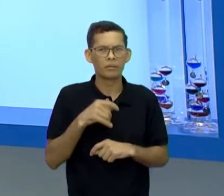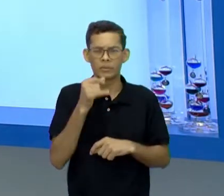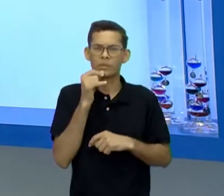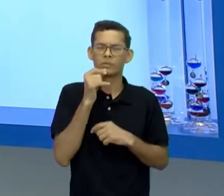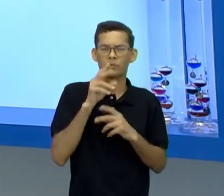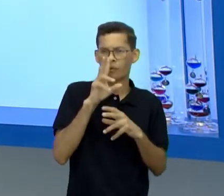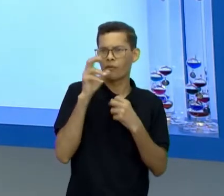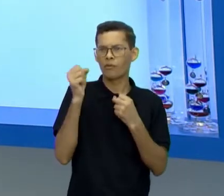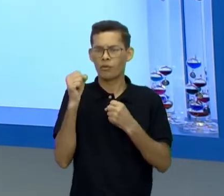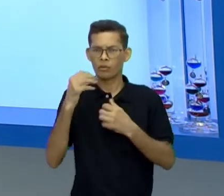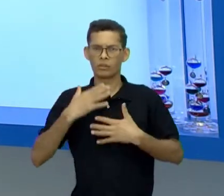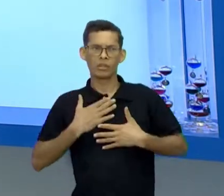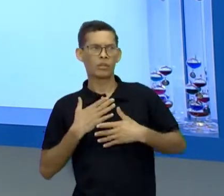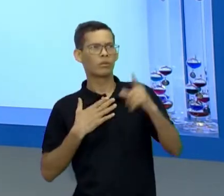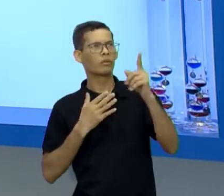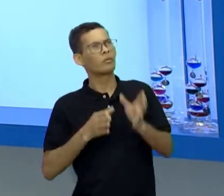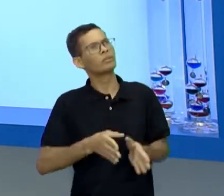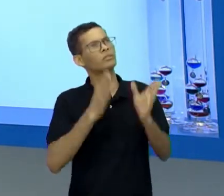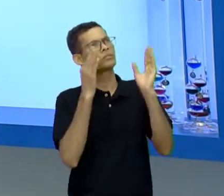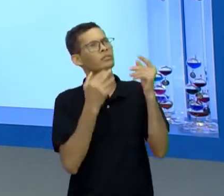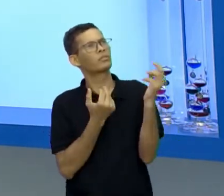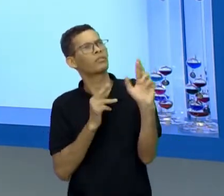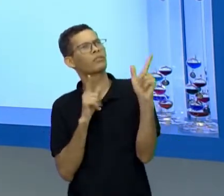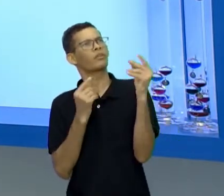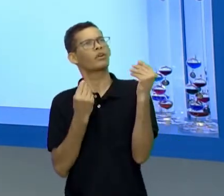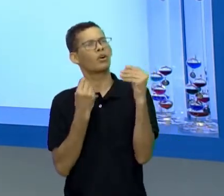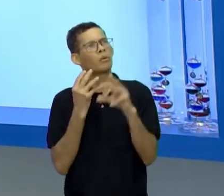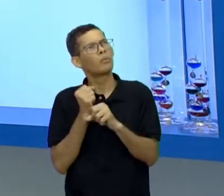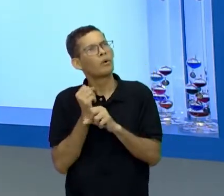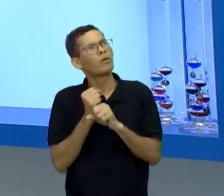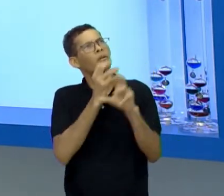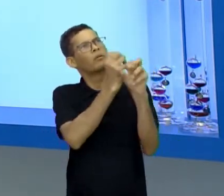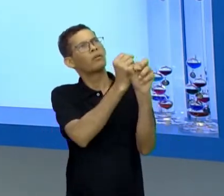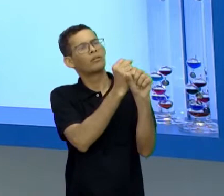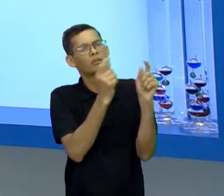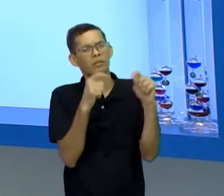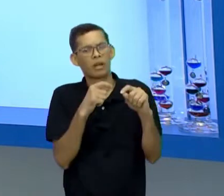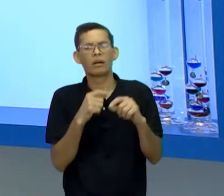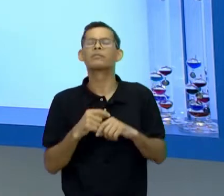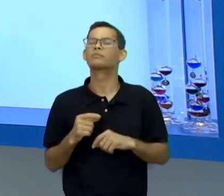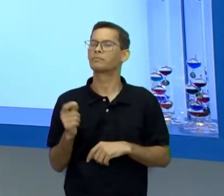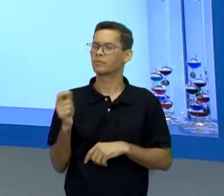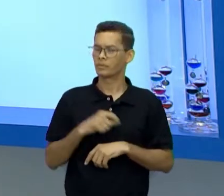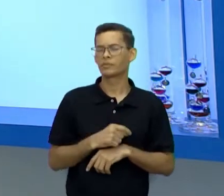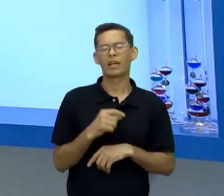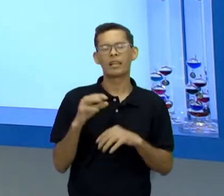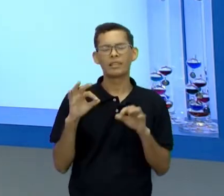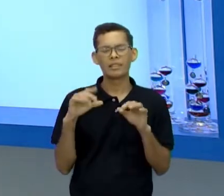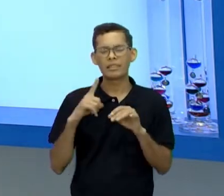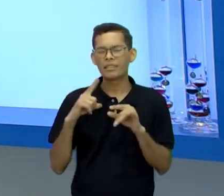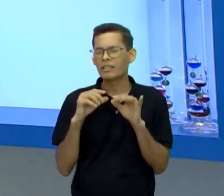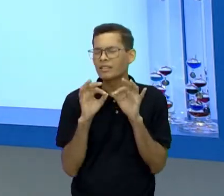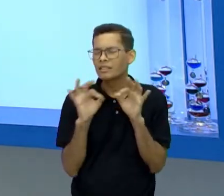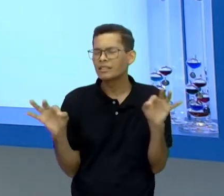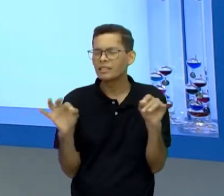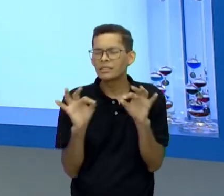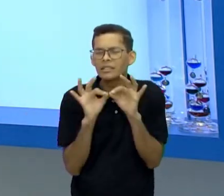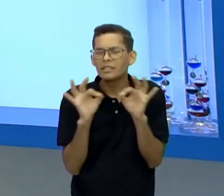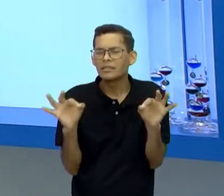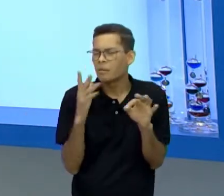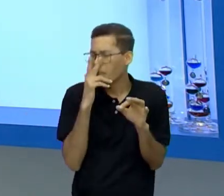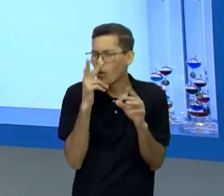gravitacional entre mim e um edifício? Pode. Você vai ver, de barulho, que é bem pequenininha essa força. Muito, é quase